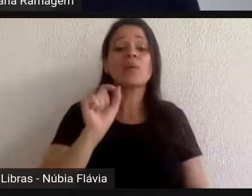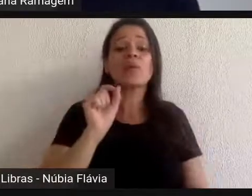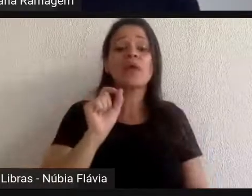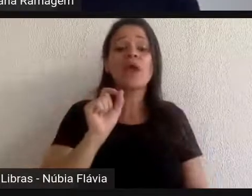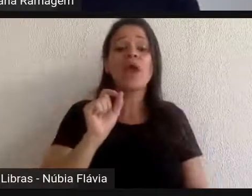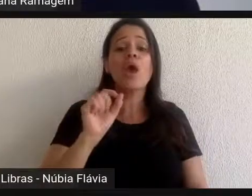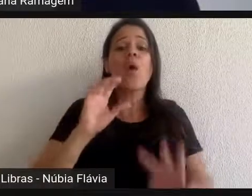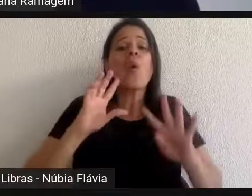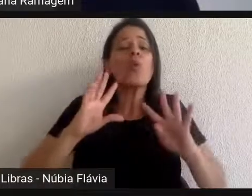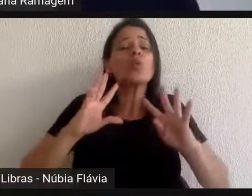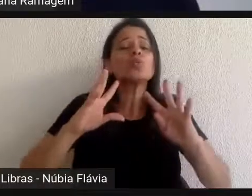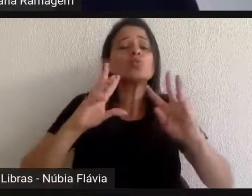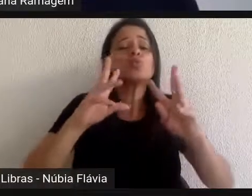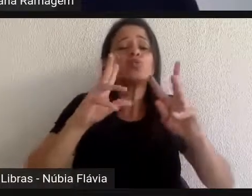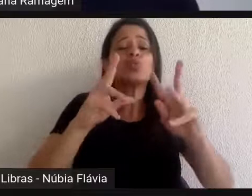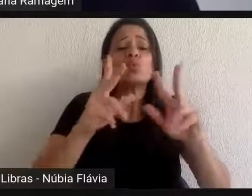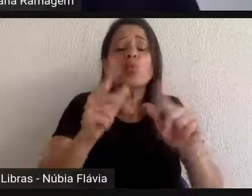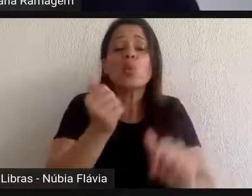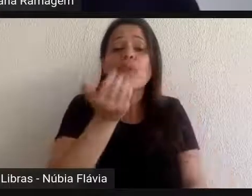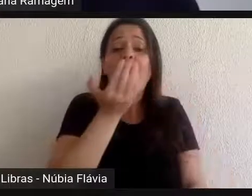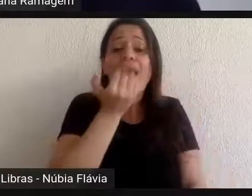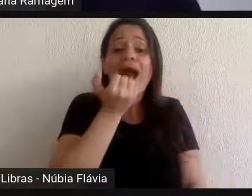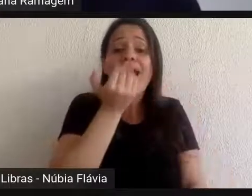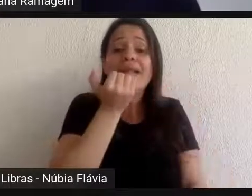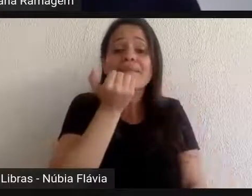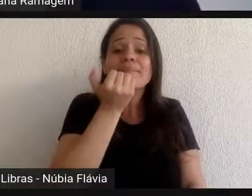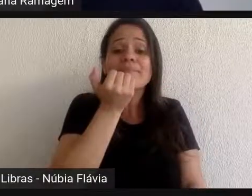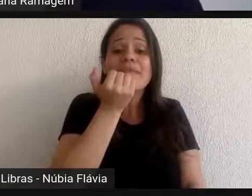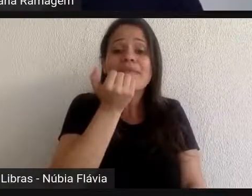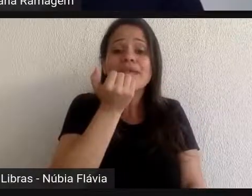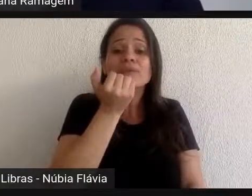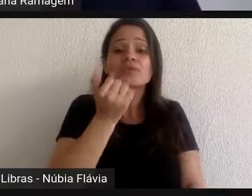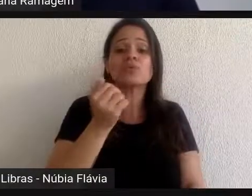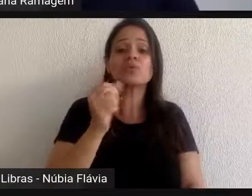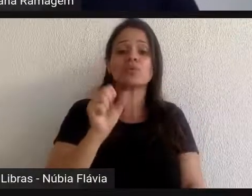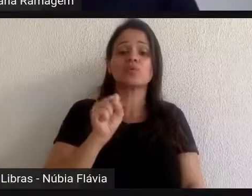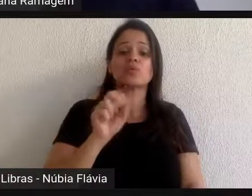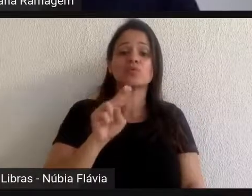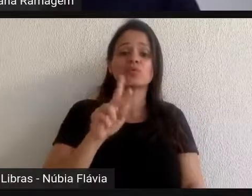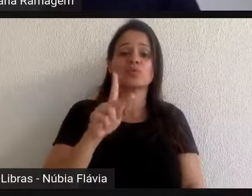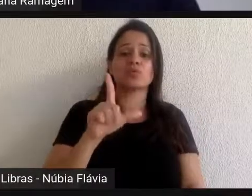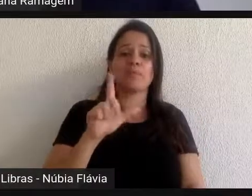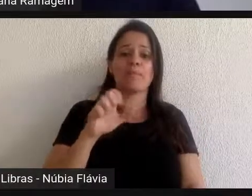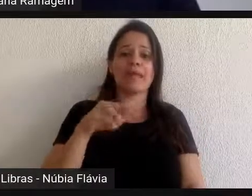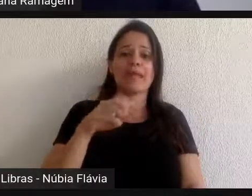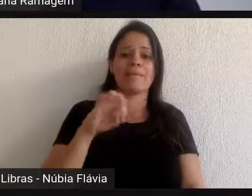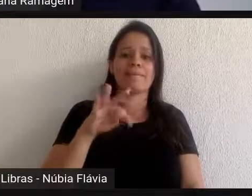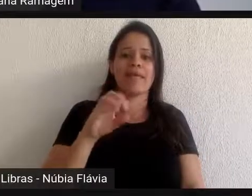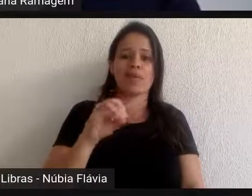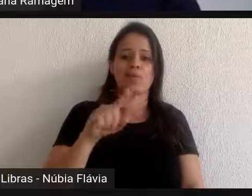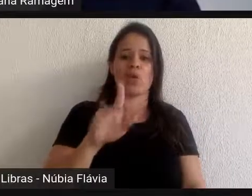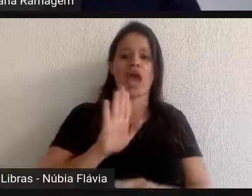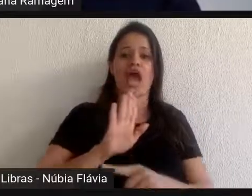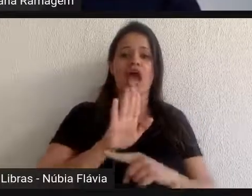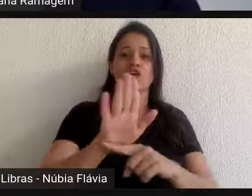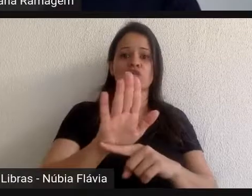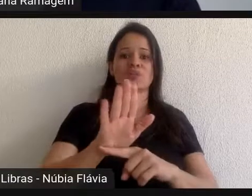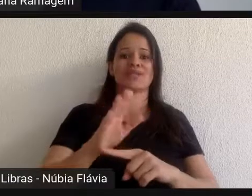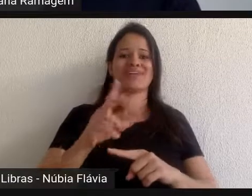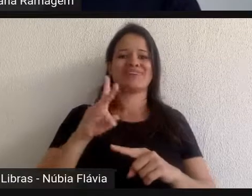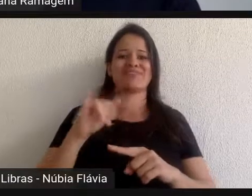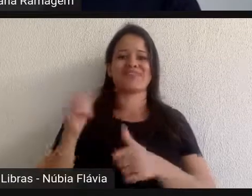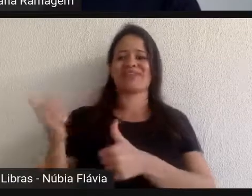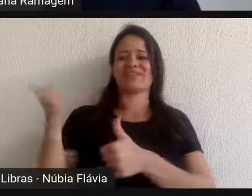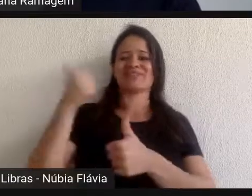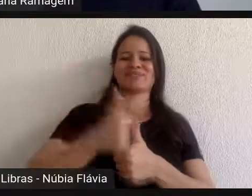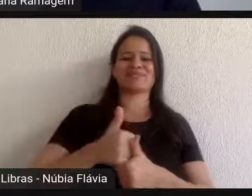nenhum suplemento alimentar ou nutricional que faça milagre, tá? O que a gente vê circulando aí na